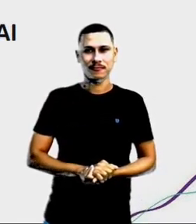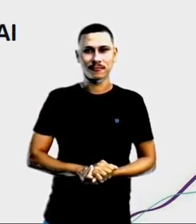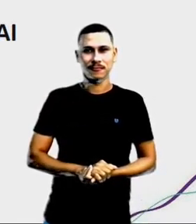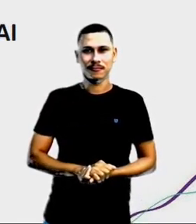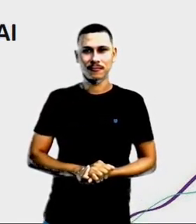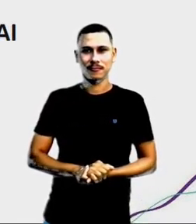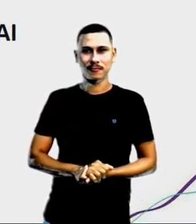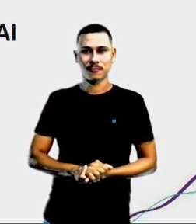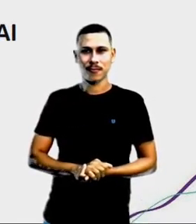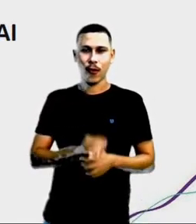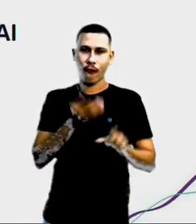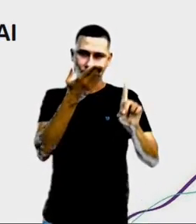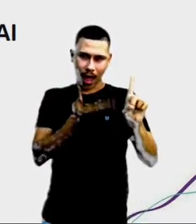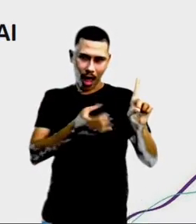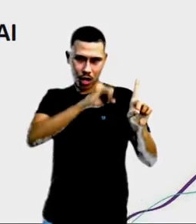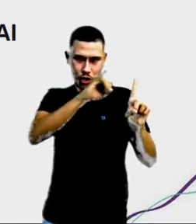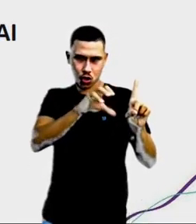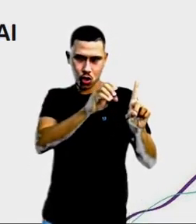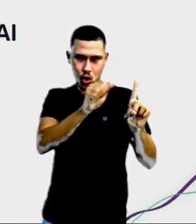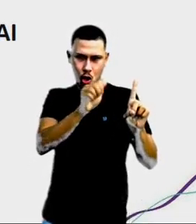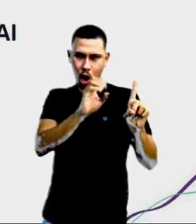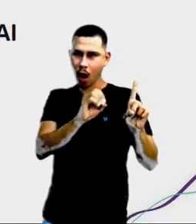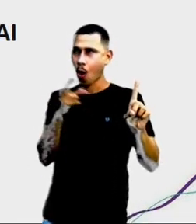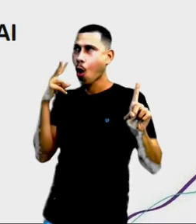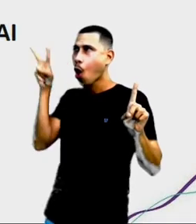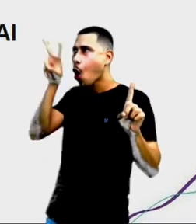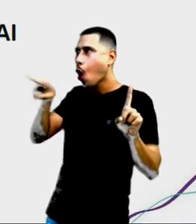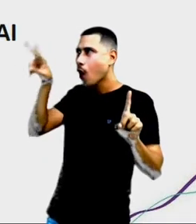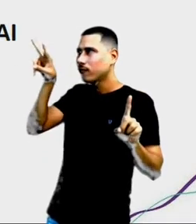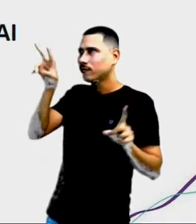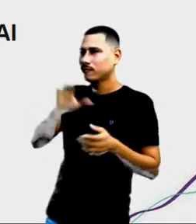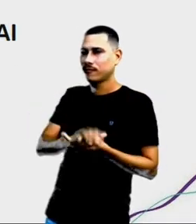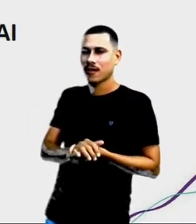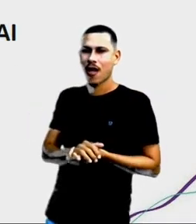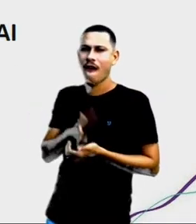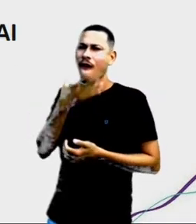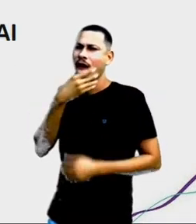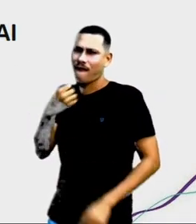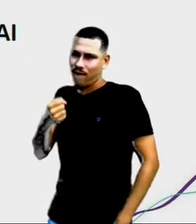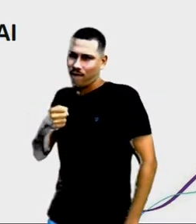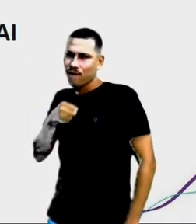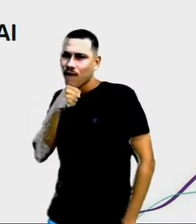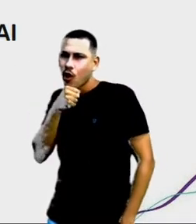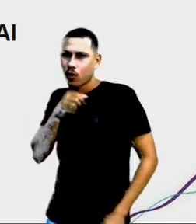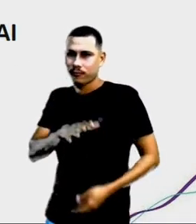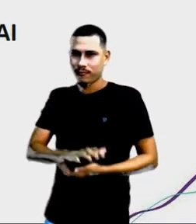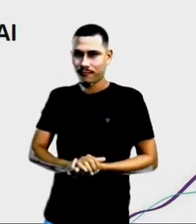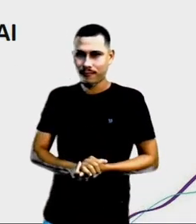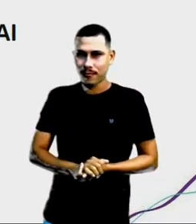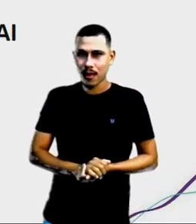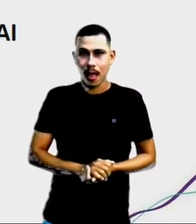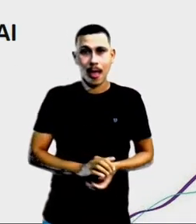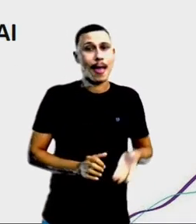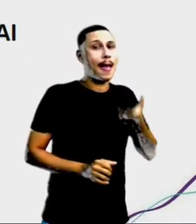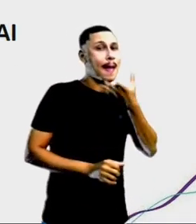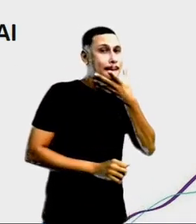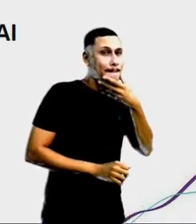Esse é o avô do João. O avô de João é pai da mãe do